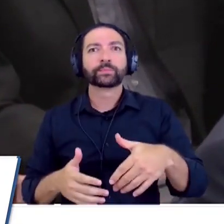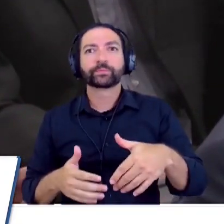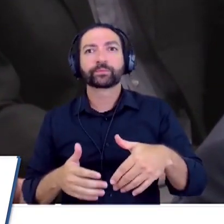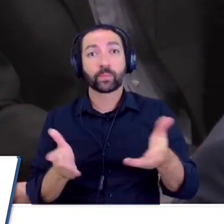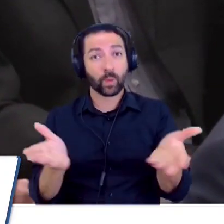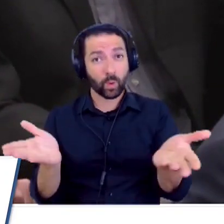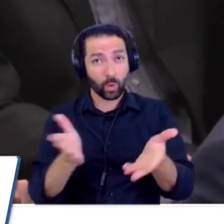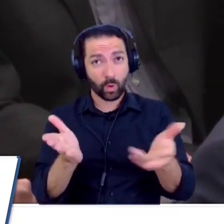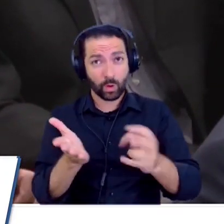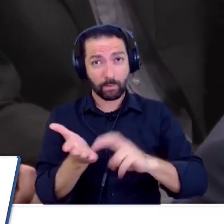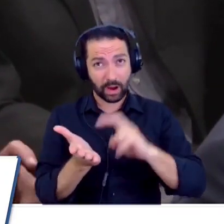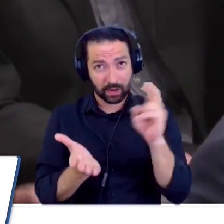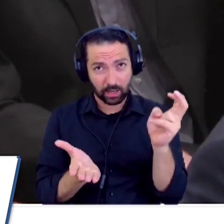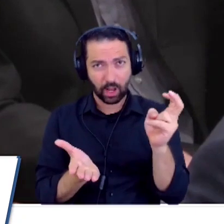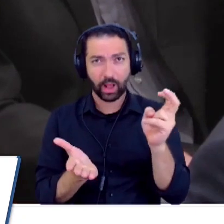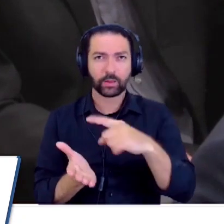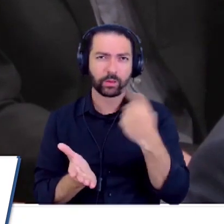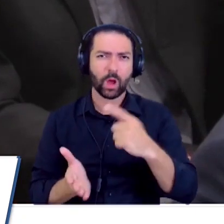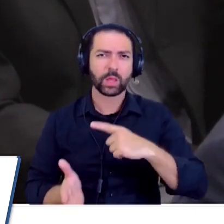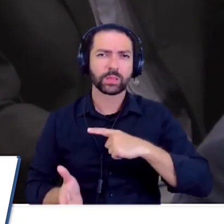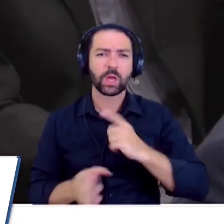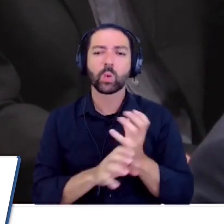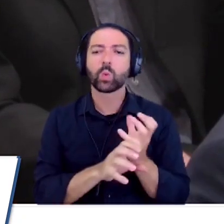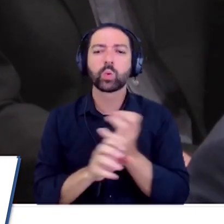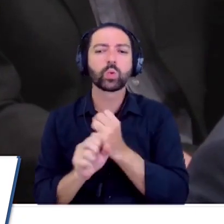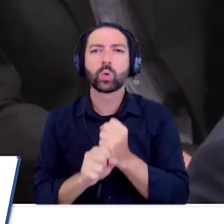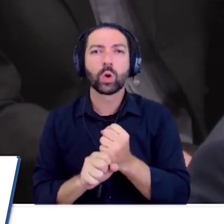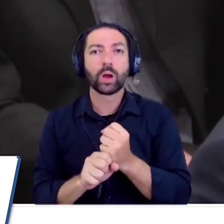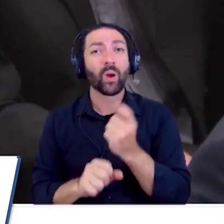aí quase 16 mil pessoas esperando,